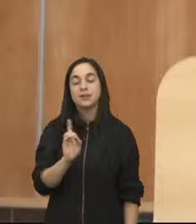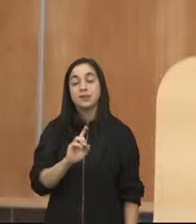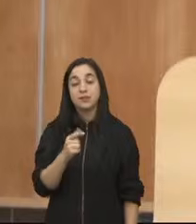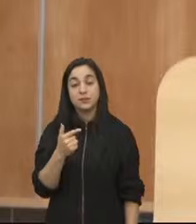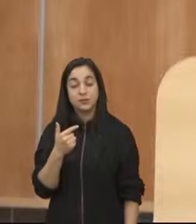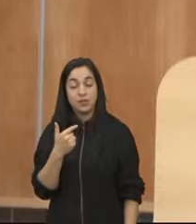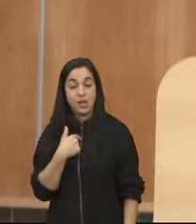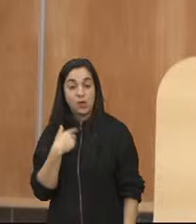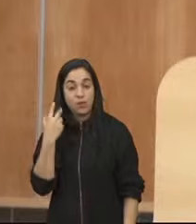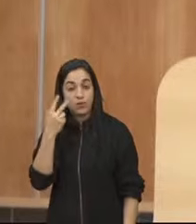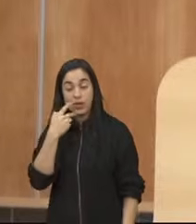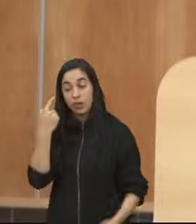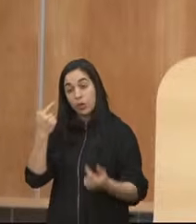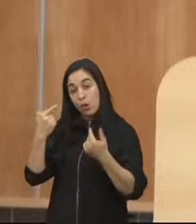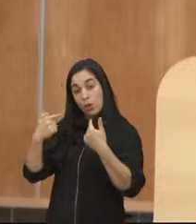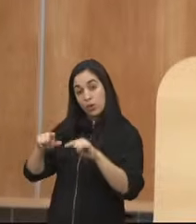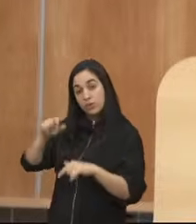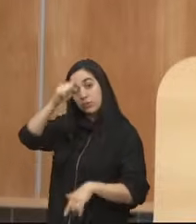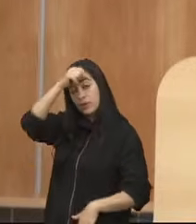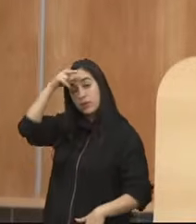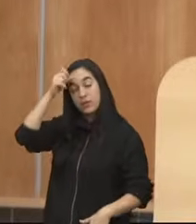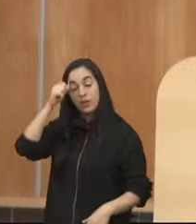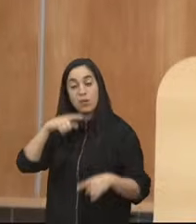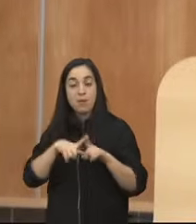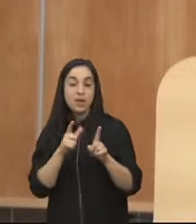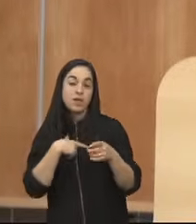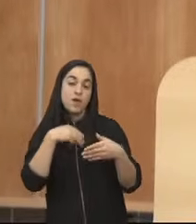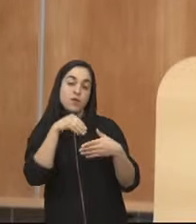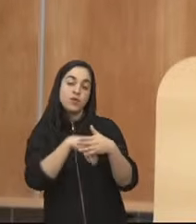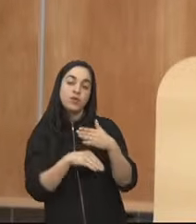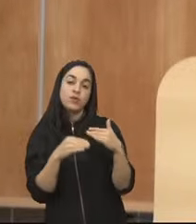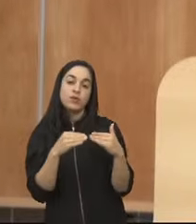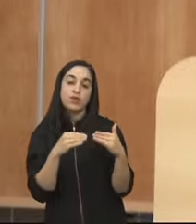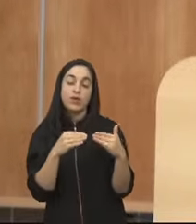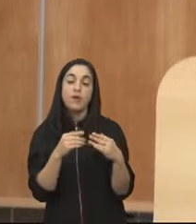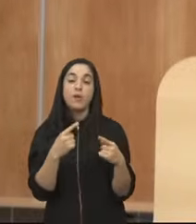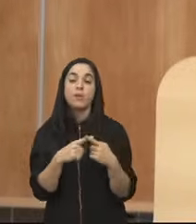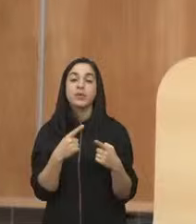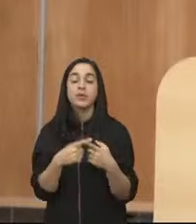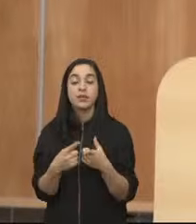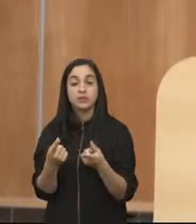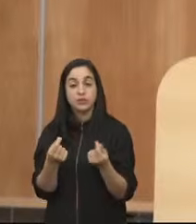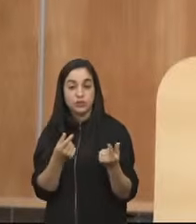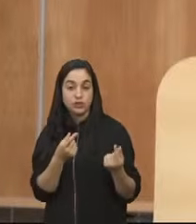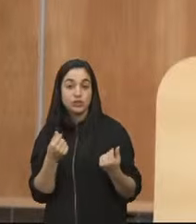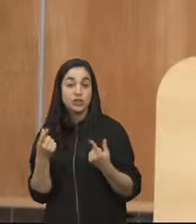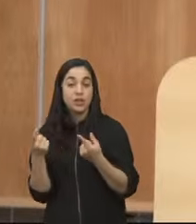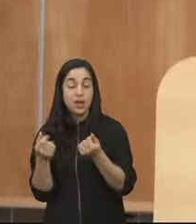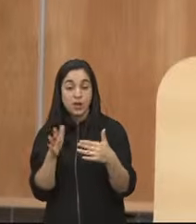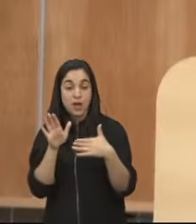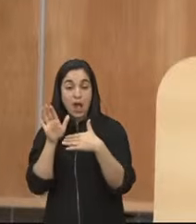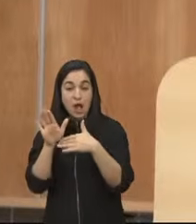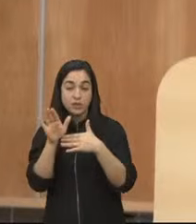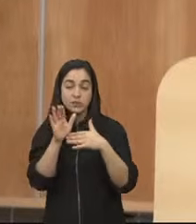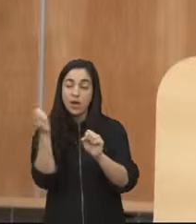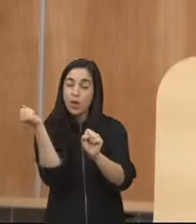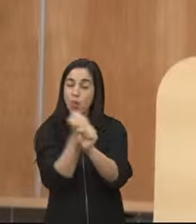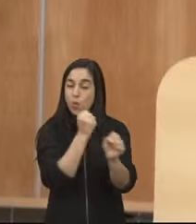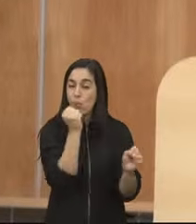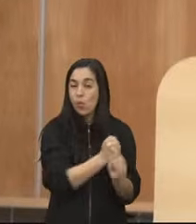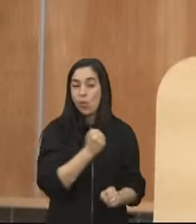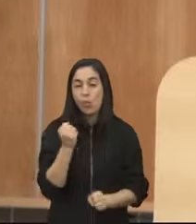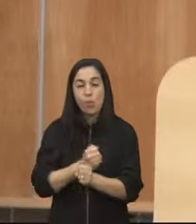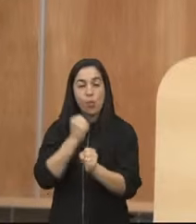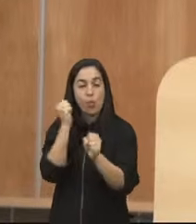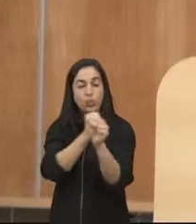de oposição ao prefeito, mas fiz questão de votar favorável, porque esse dinheiro ia fazer muitas obras em Jacareí,